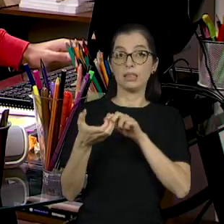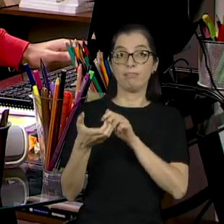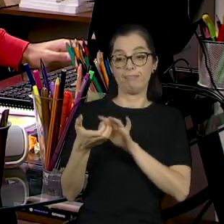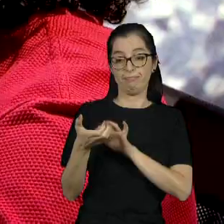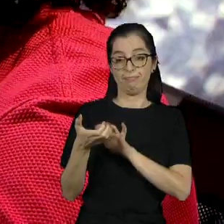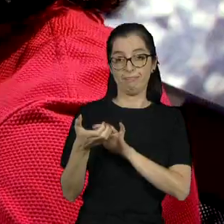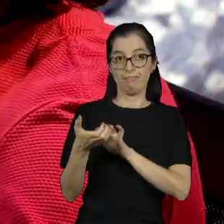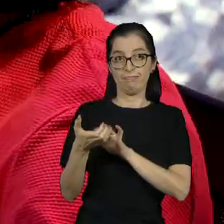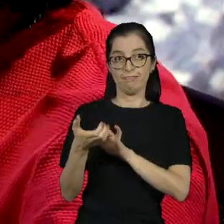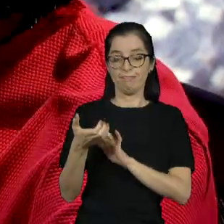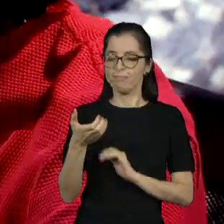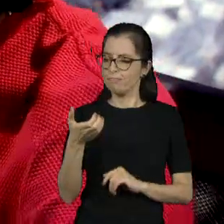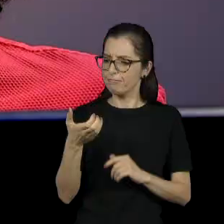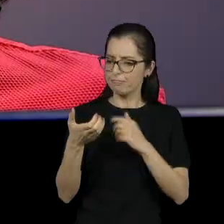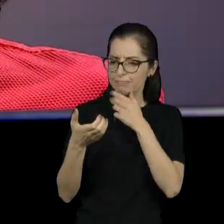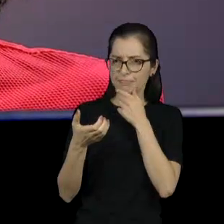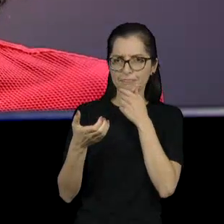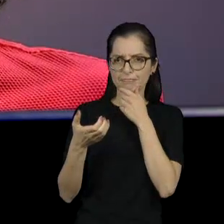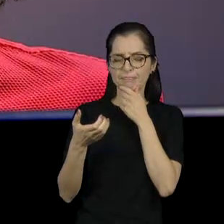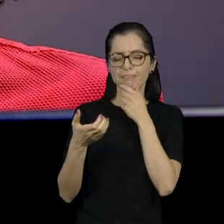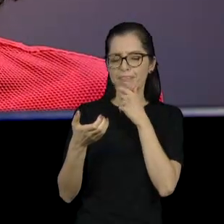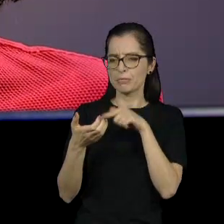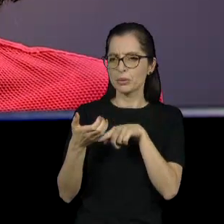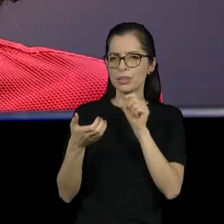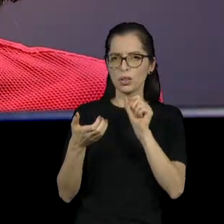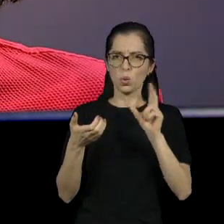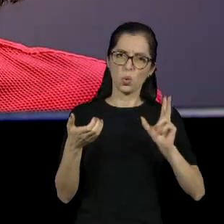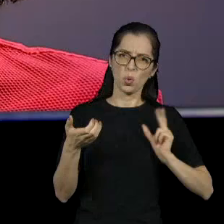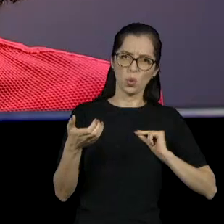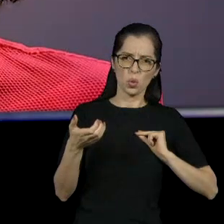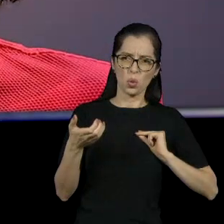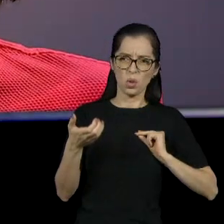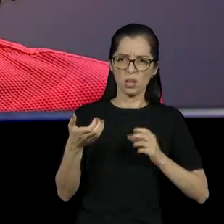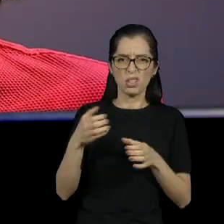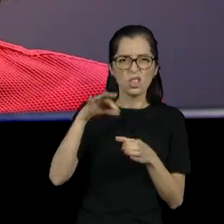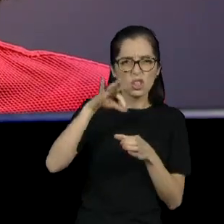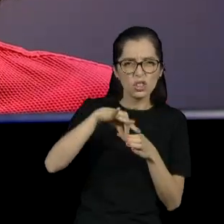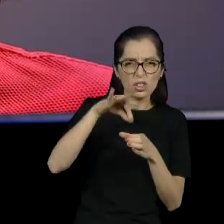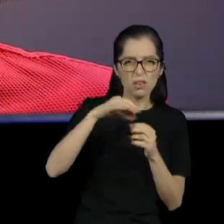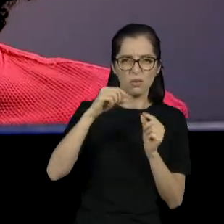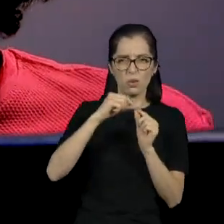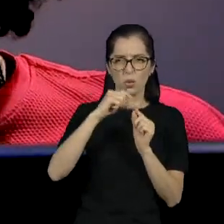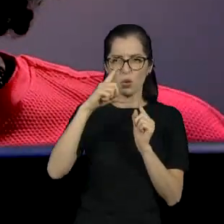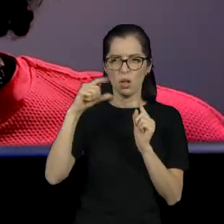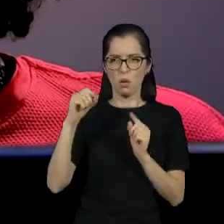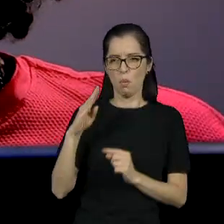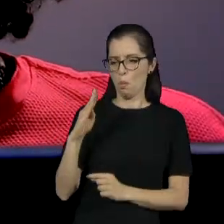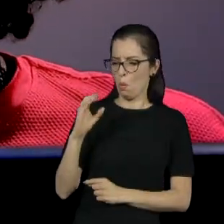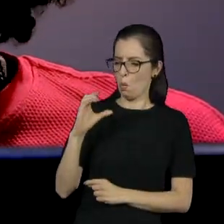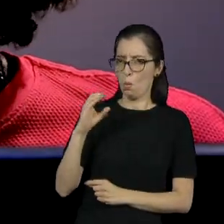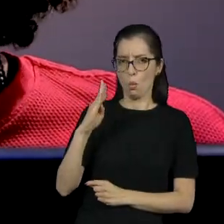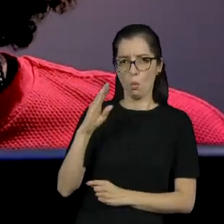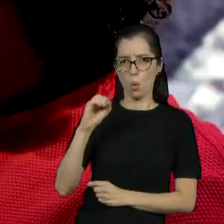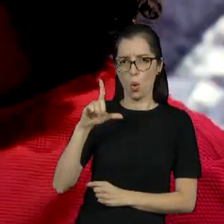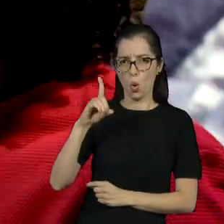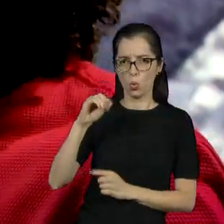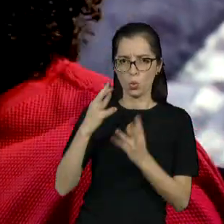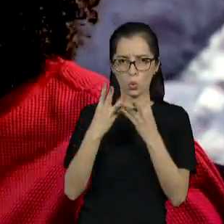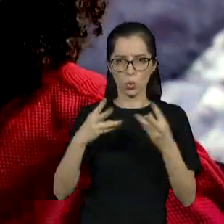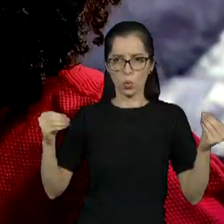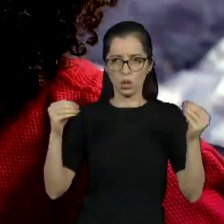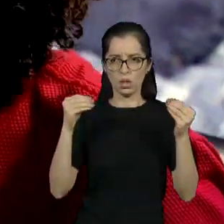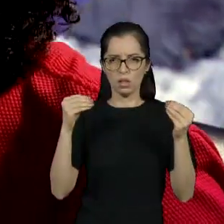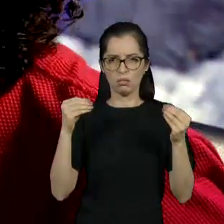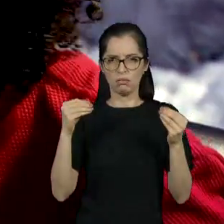Tia Laura? Chá de boldo cura problema de vista? Será?